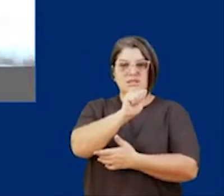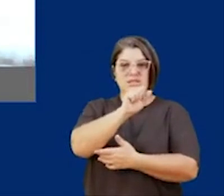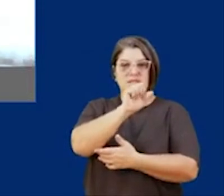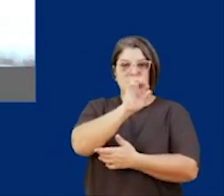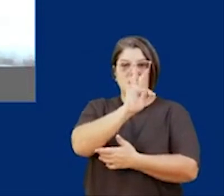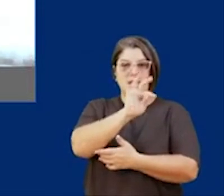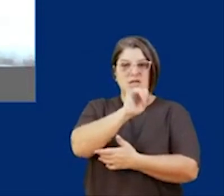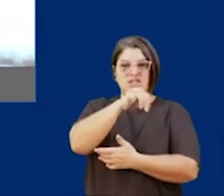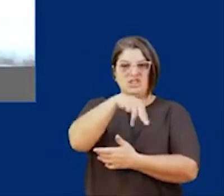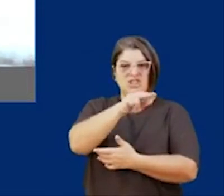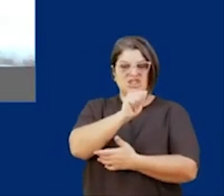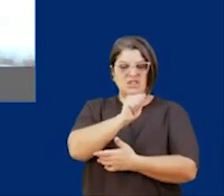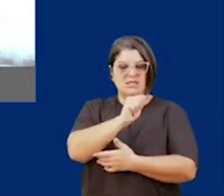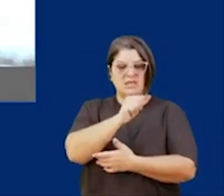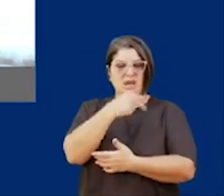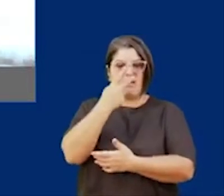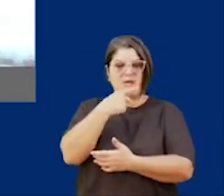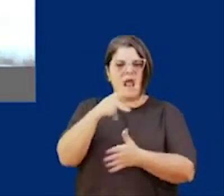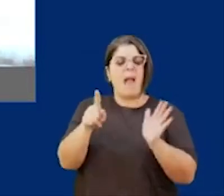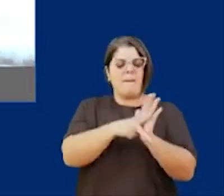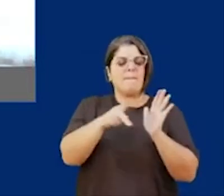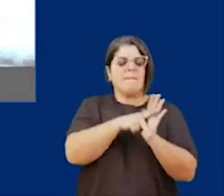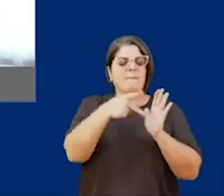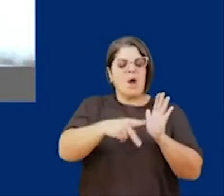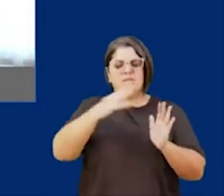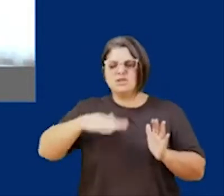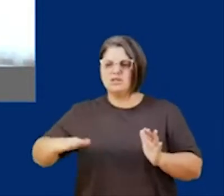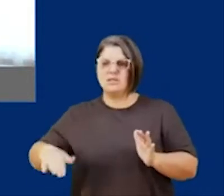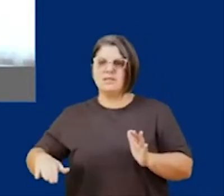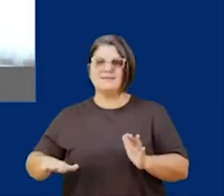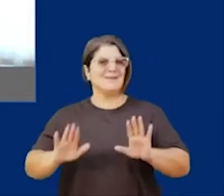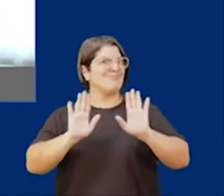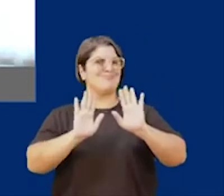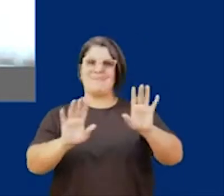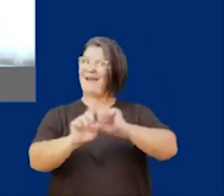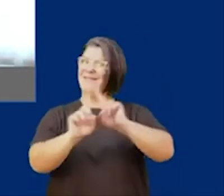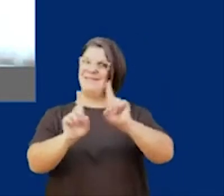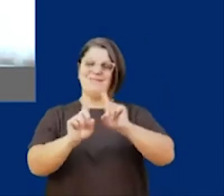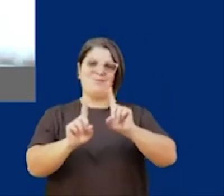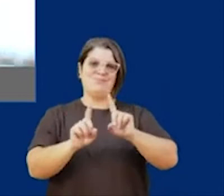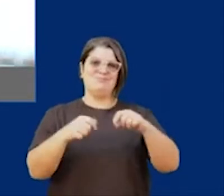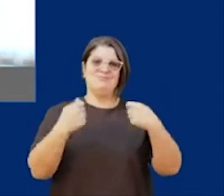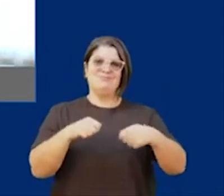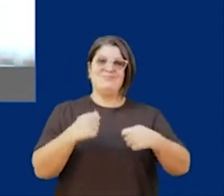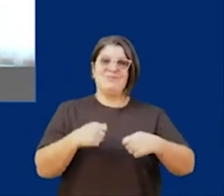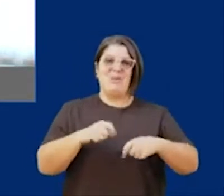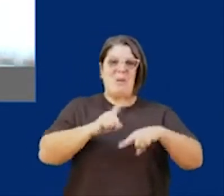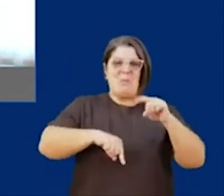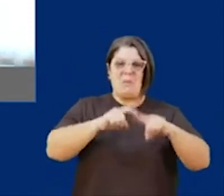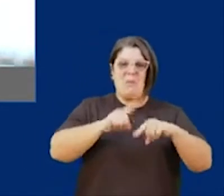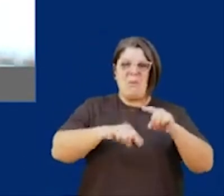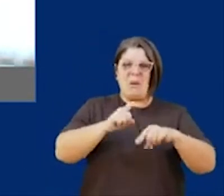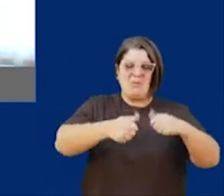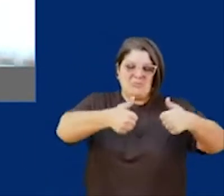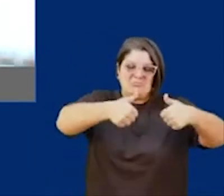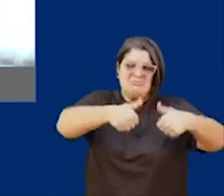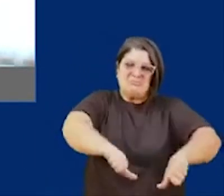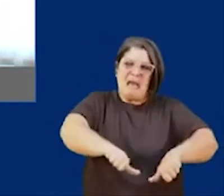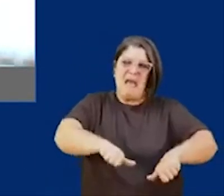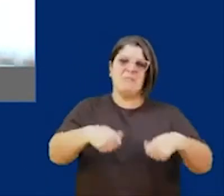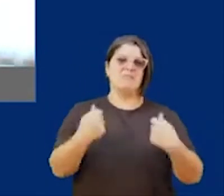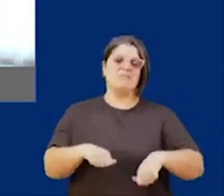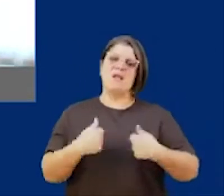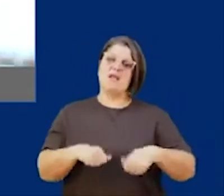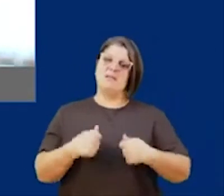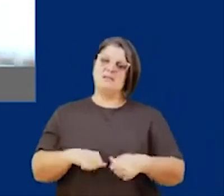alimentos tipicamente da criança, mas que não são recomendados porque eles têm muito aditivo, muito açúcar, muitos conservantes e devem ser evitados, né?